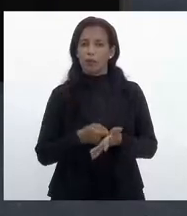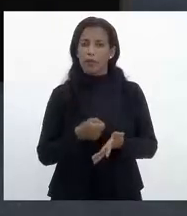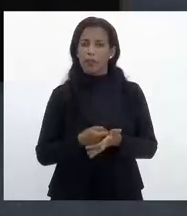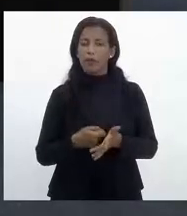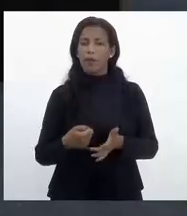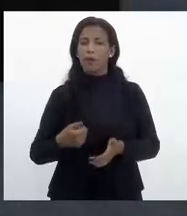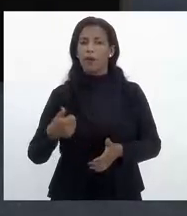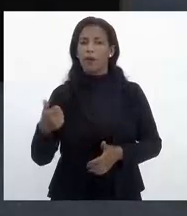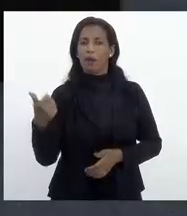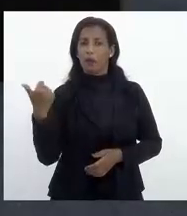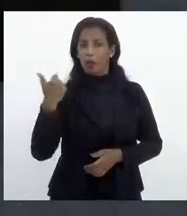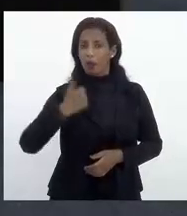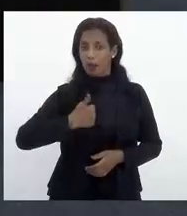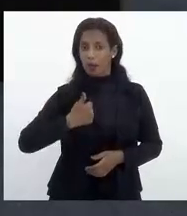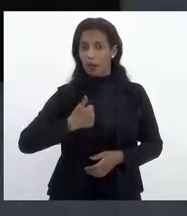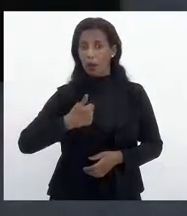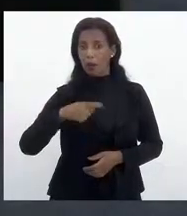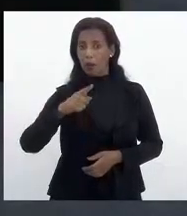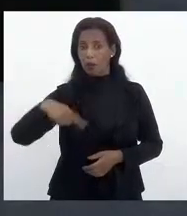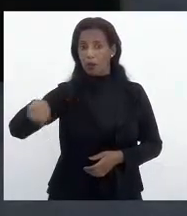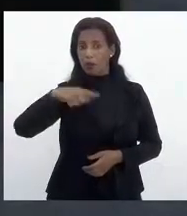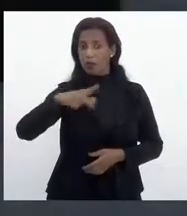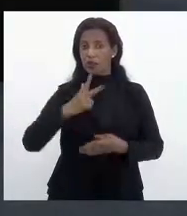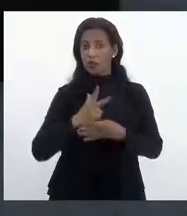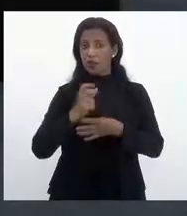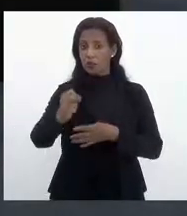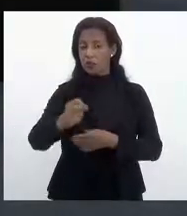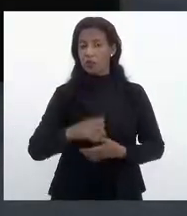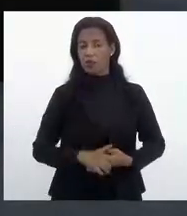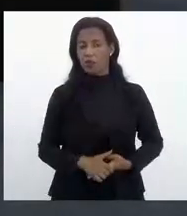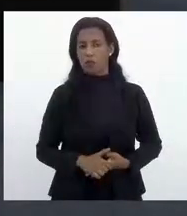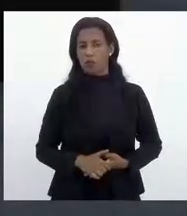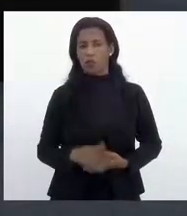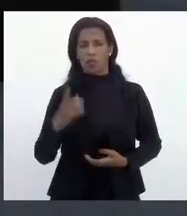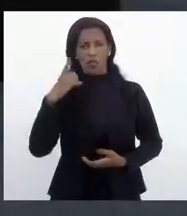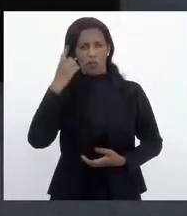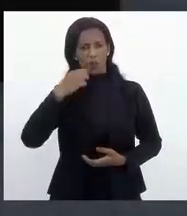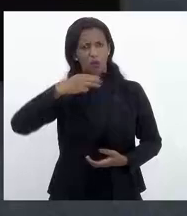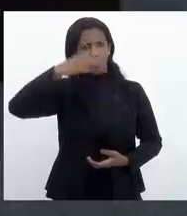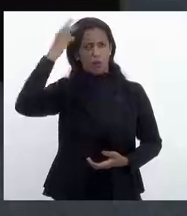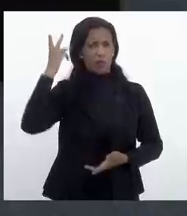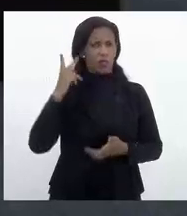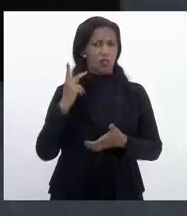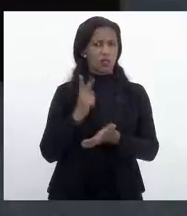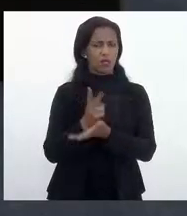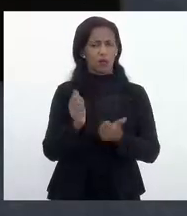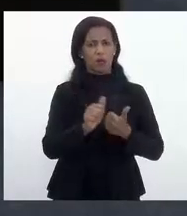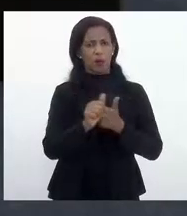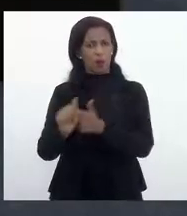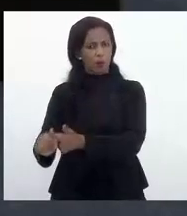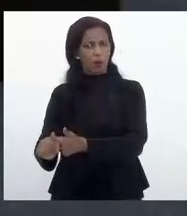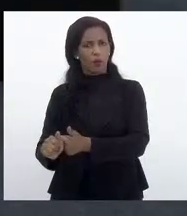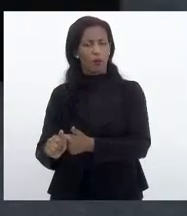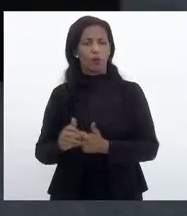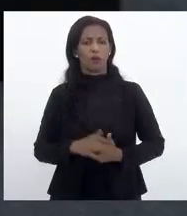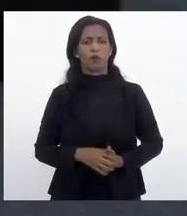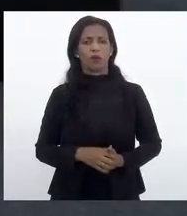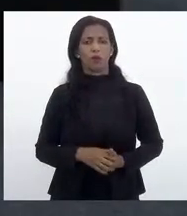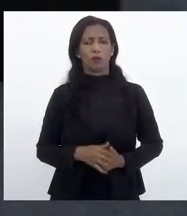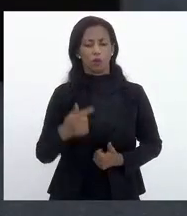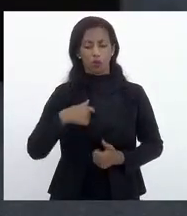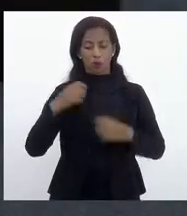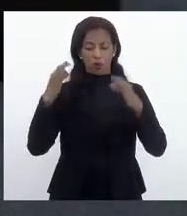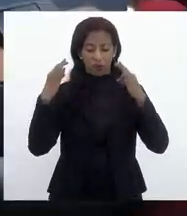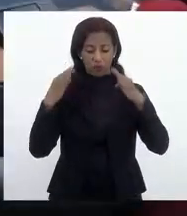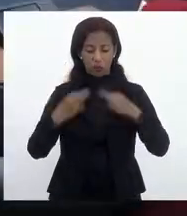legal porque é para isso que você antes foi eleito Deputado Márcio Pacheco sempre acompanhou os trabalhadores da Cedae foi estão aqui para fazer o